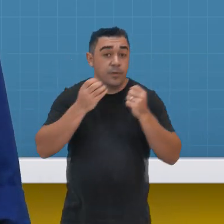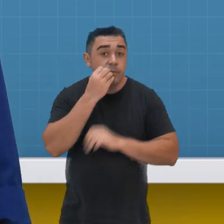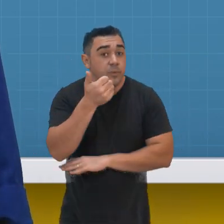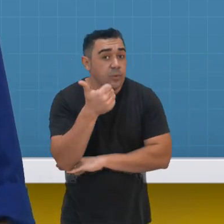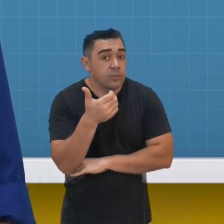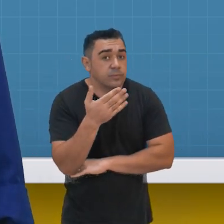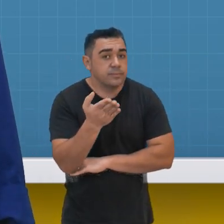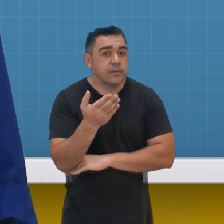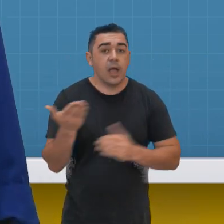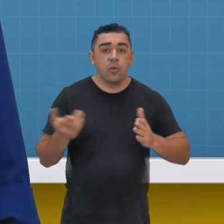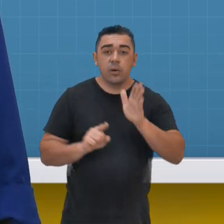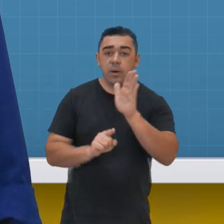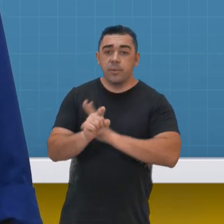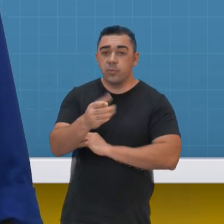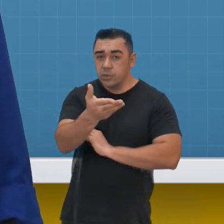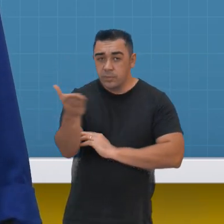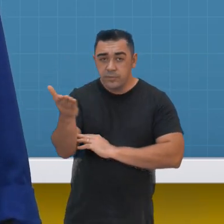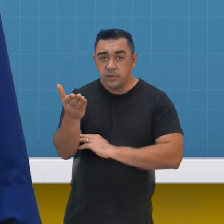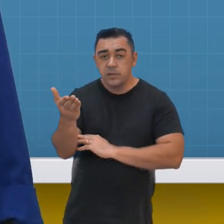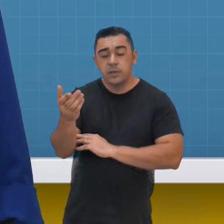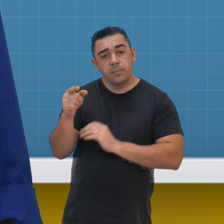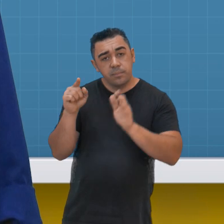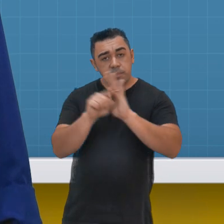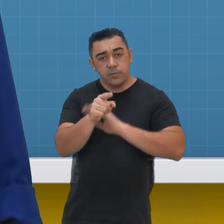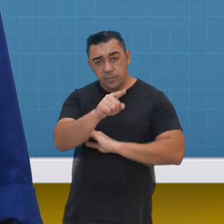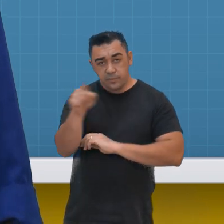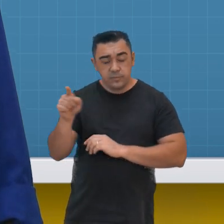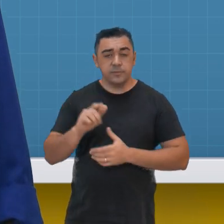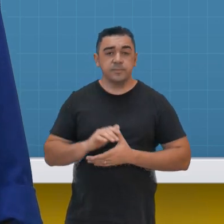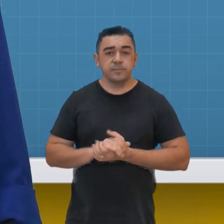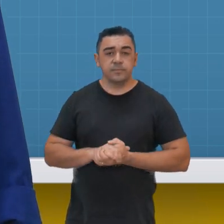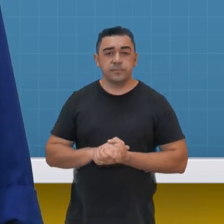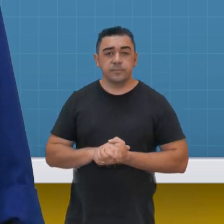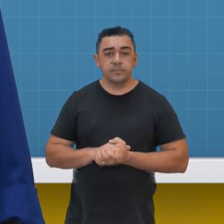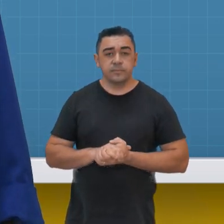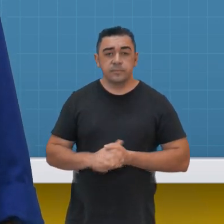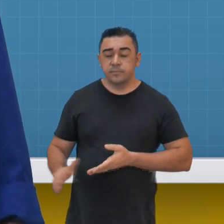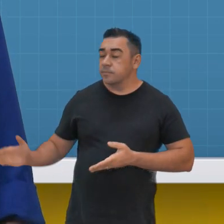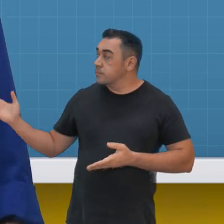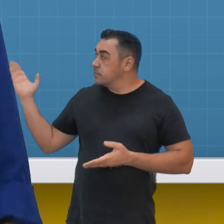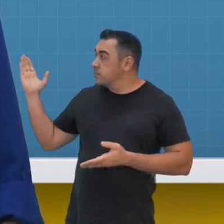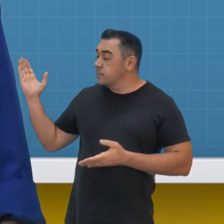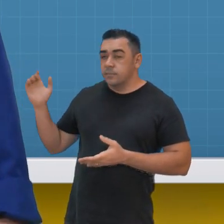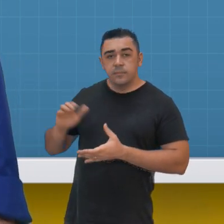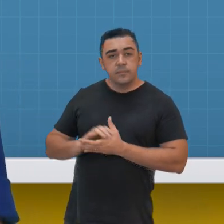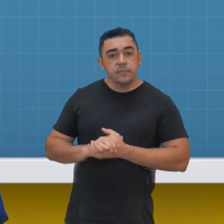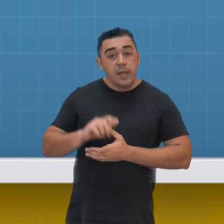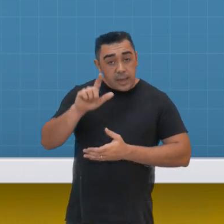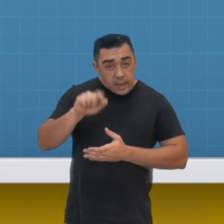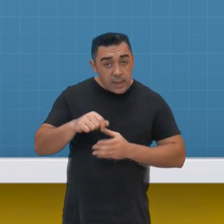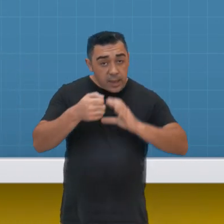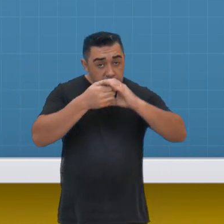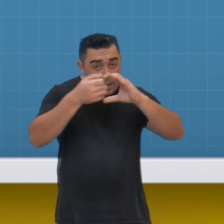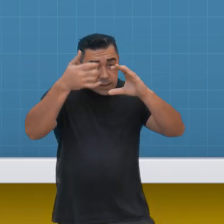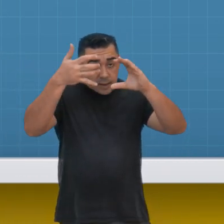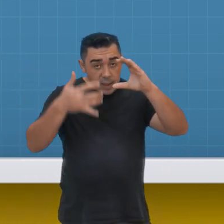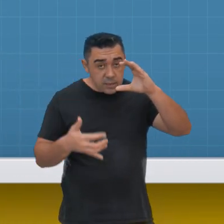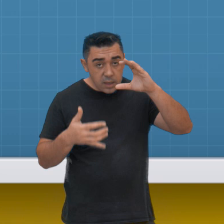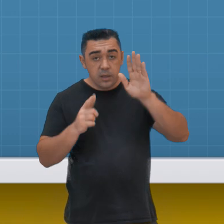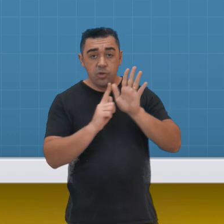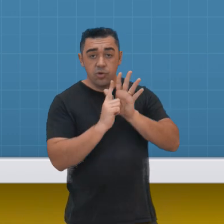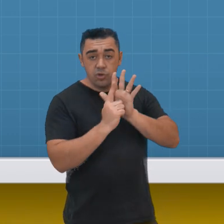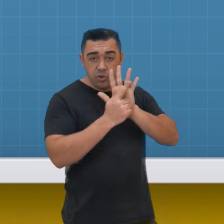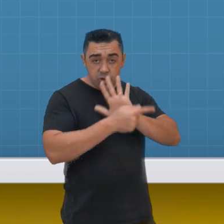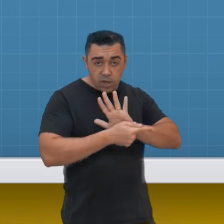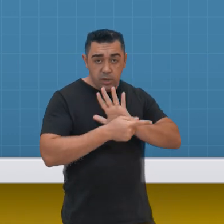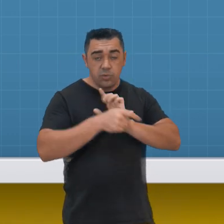Foi bom? Um quiz para você, tá? São características do